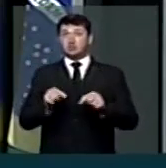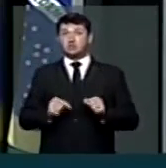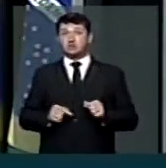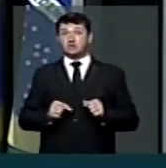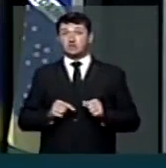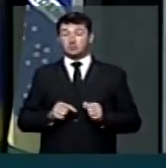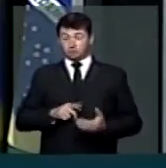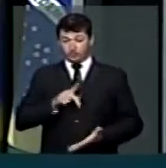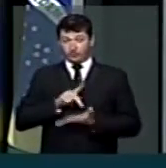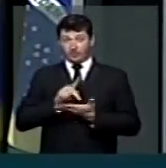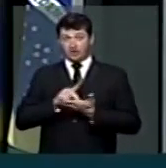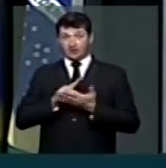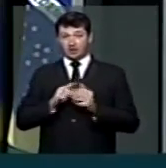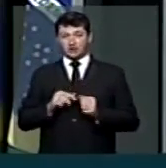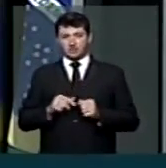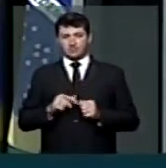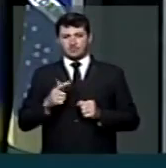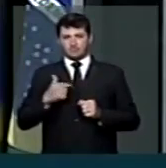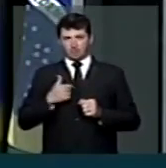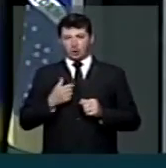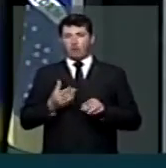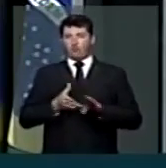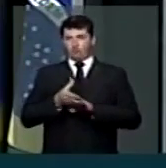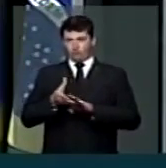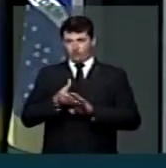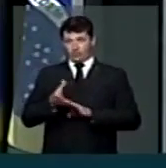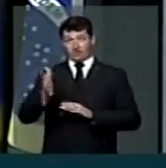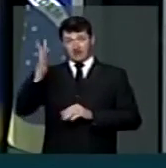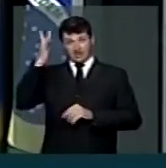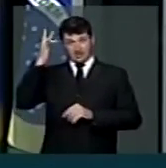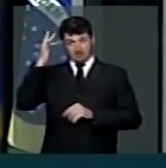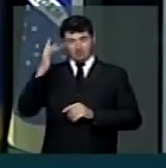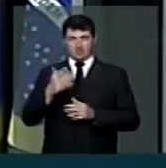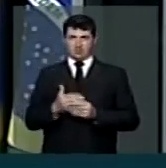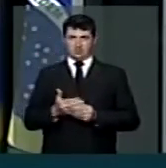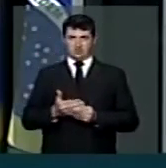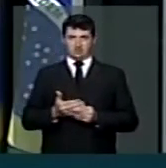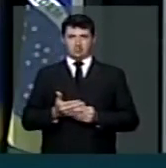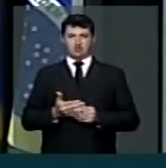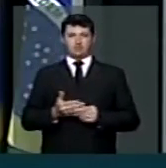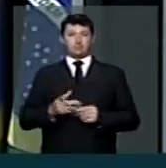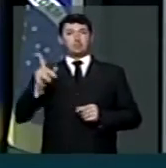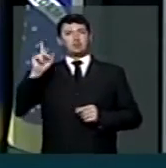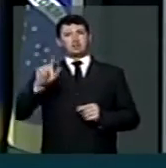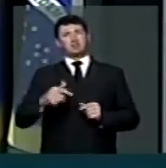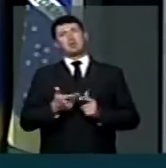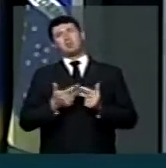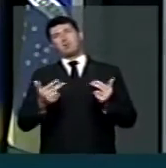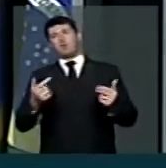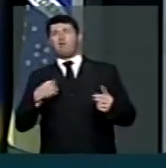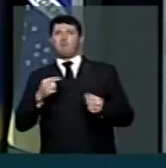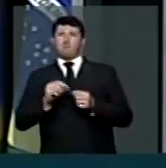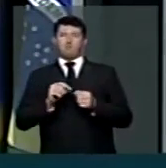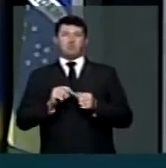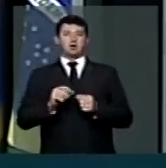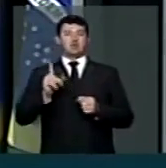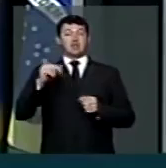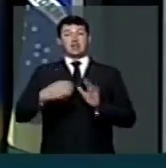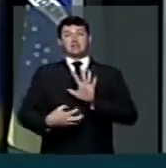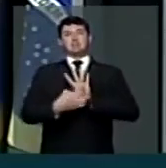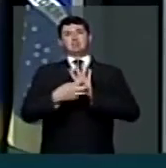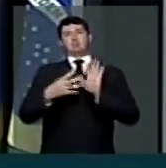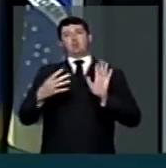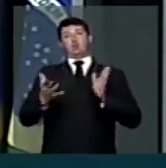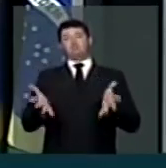gestos concretos. Eu estarei encaminhando amanhã, e é algo que eu faço com um caráter simbólico,